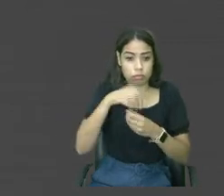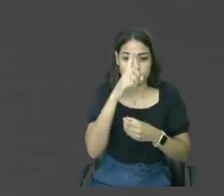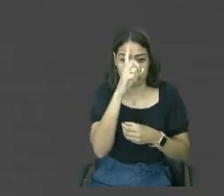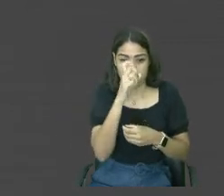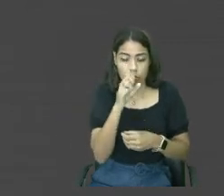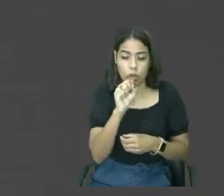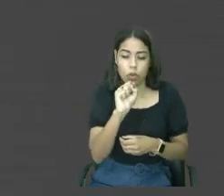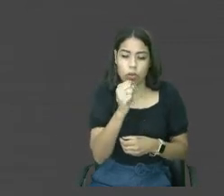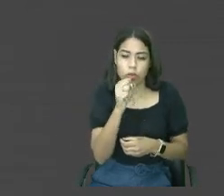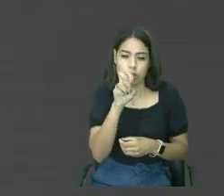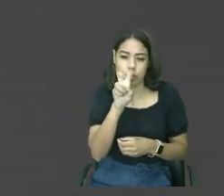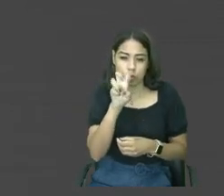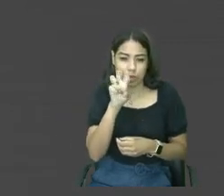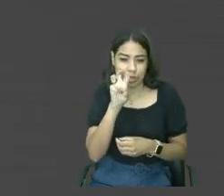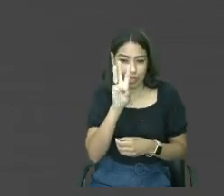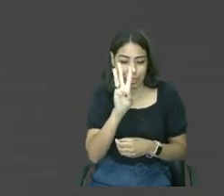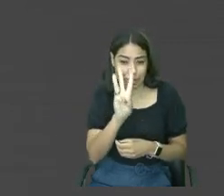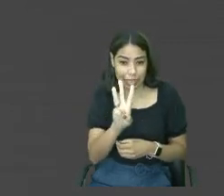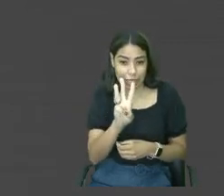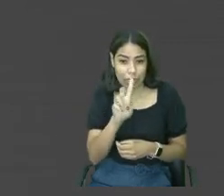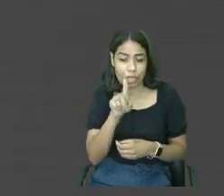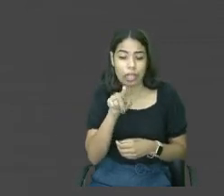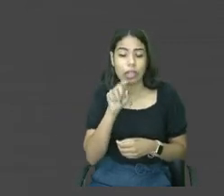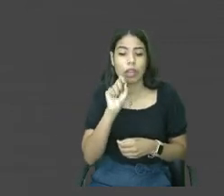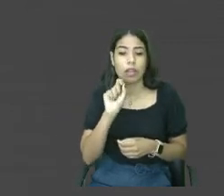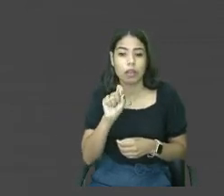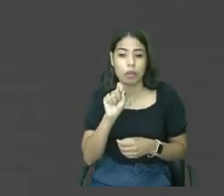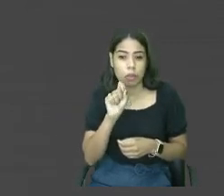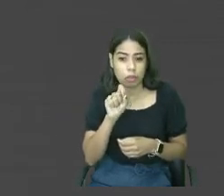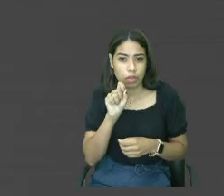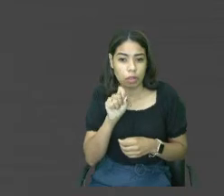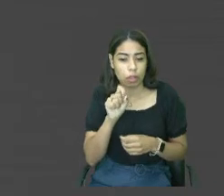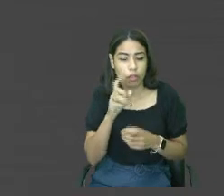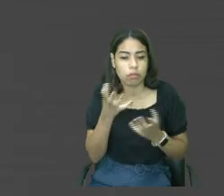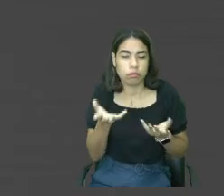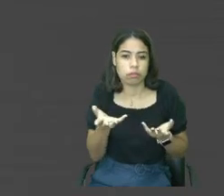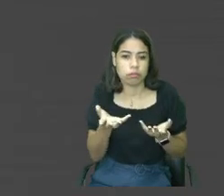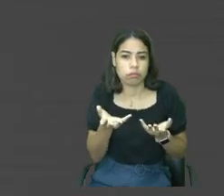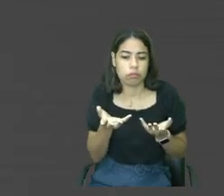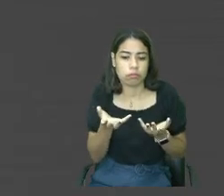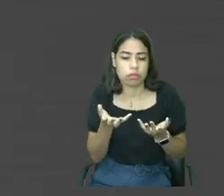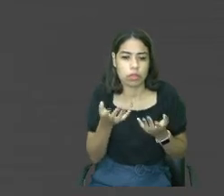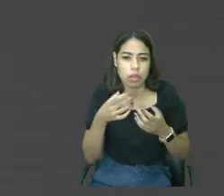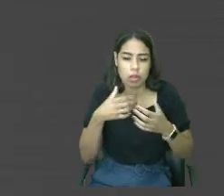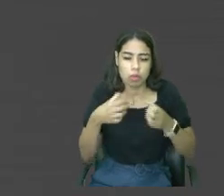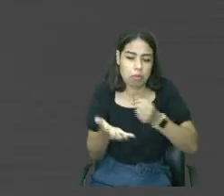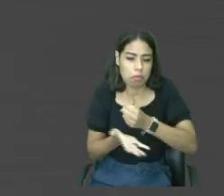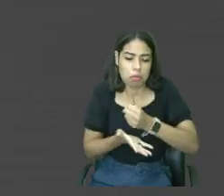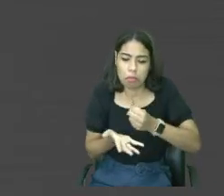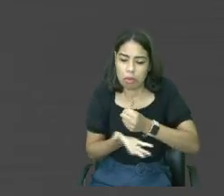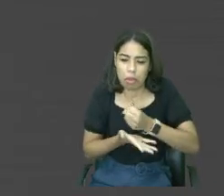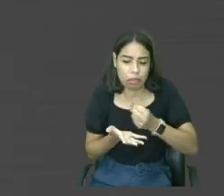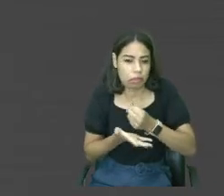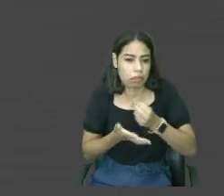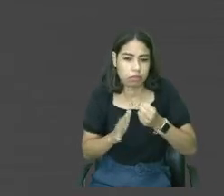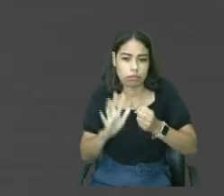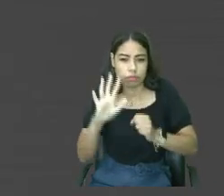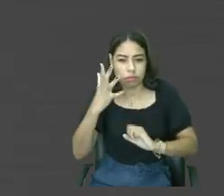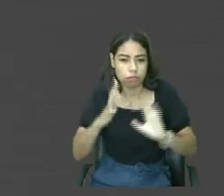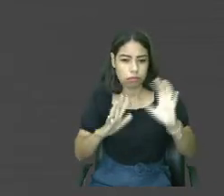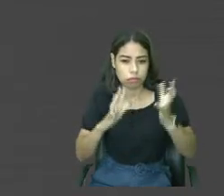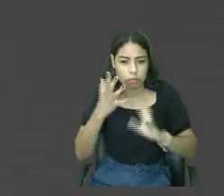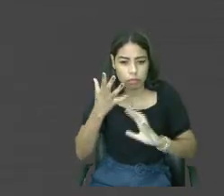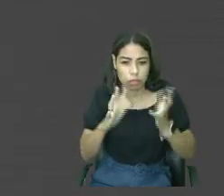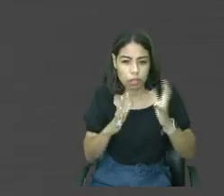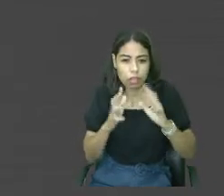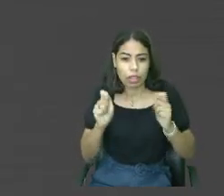853 foram por causas sensíveis à atenção básica, que são aquelas causas que a gente poderia cuidar e tratar na